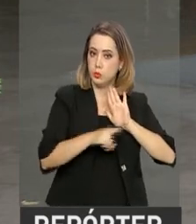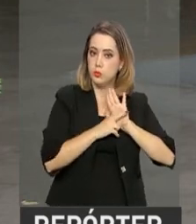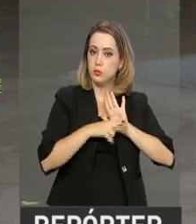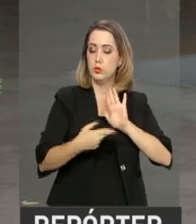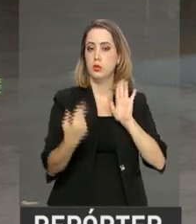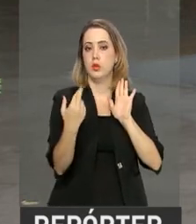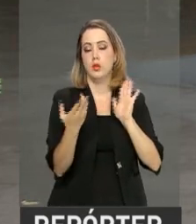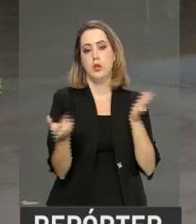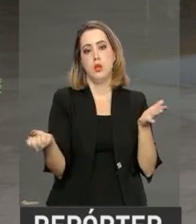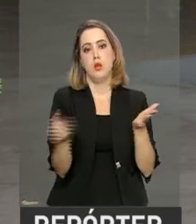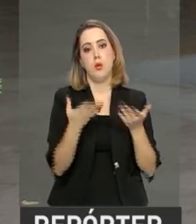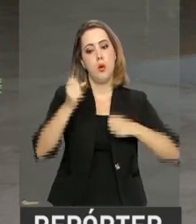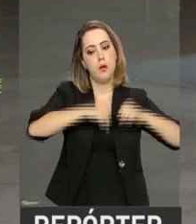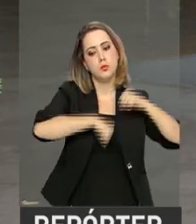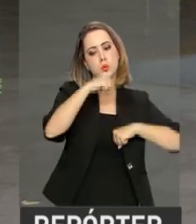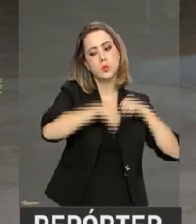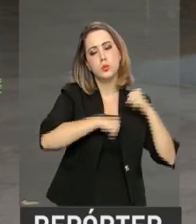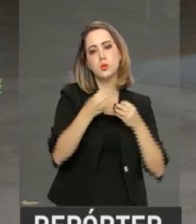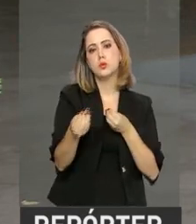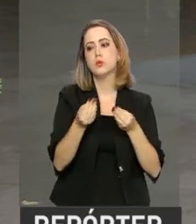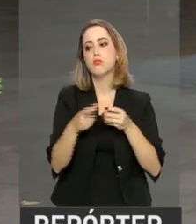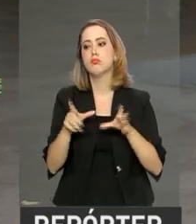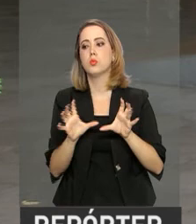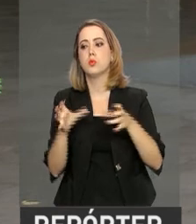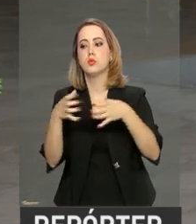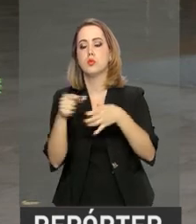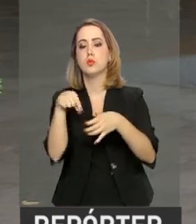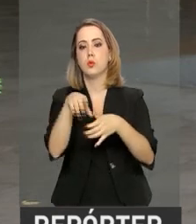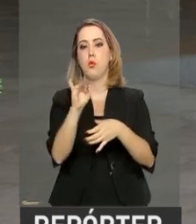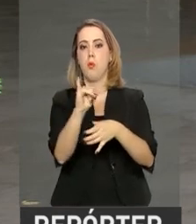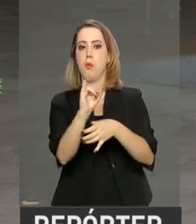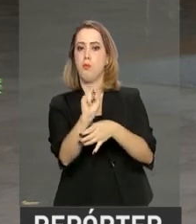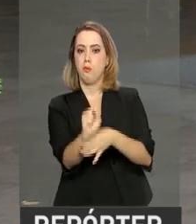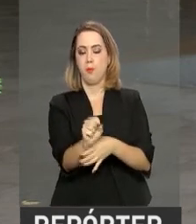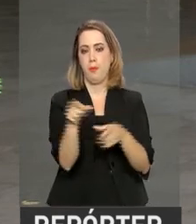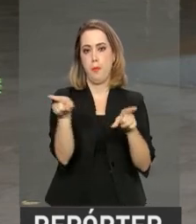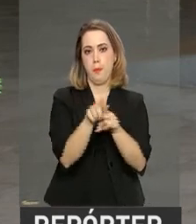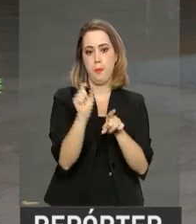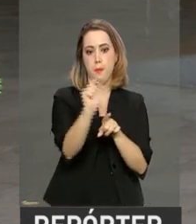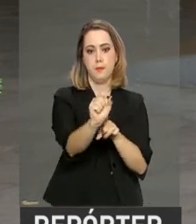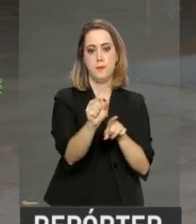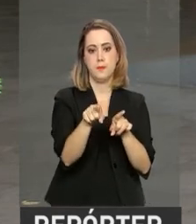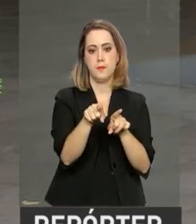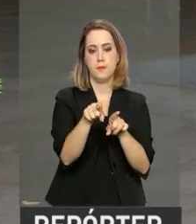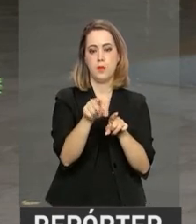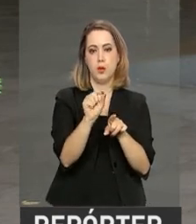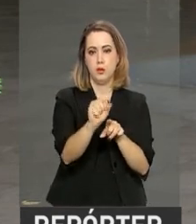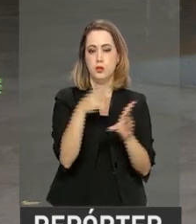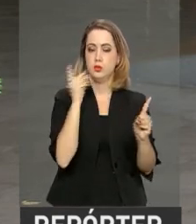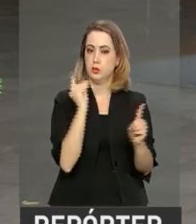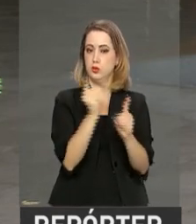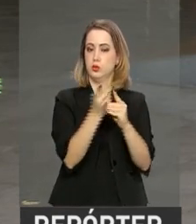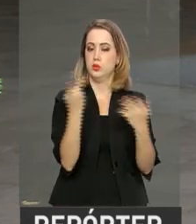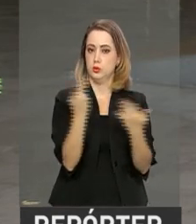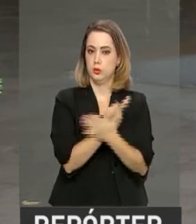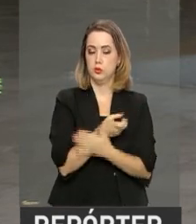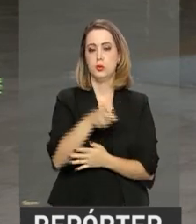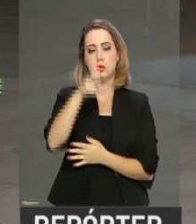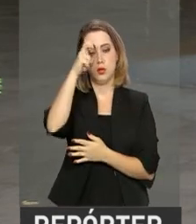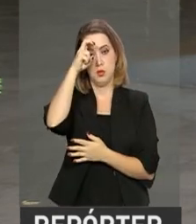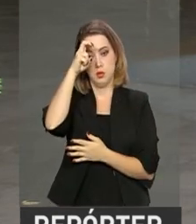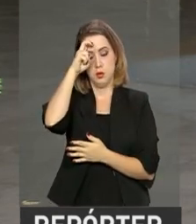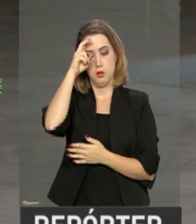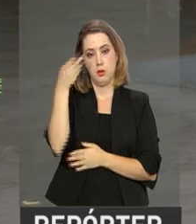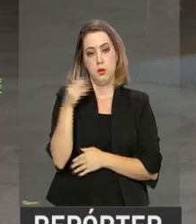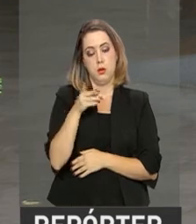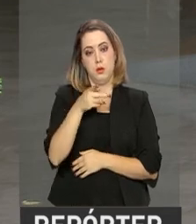regras de produção entre estes países neste encontro que ocorreu nesta quinta feira em nova délhi